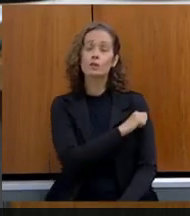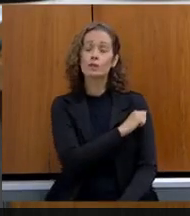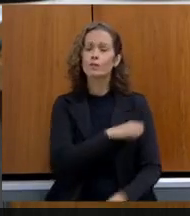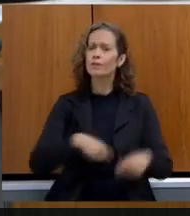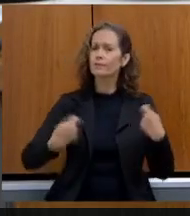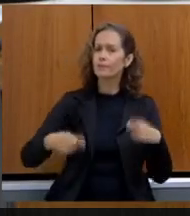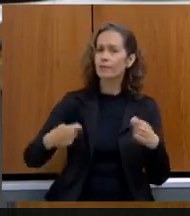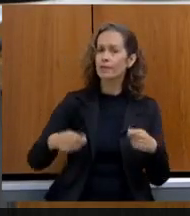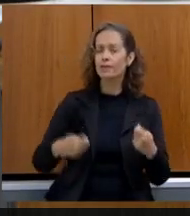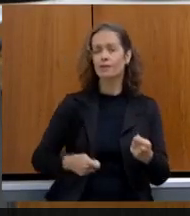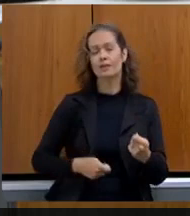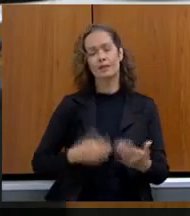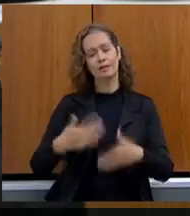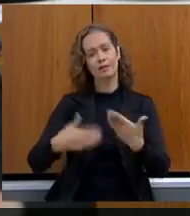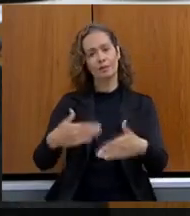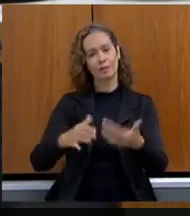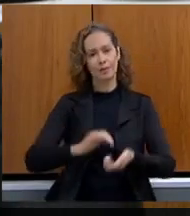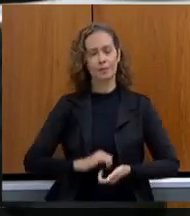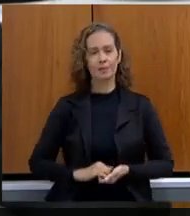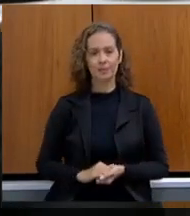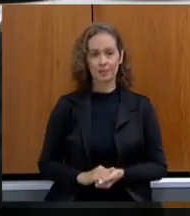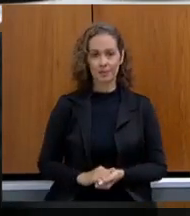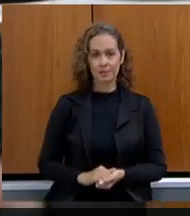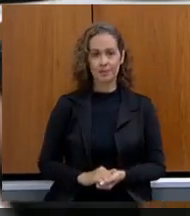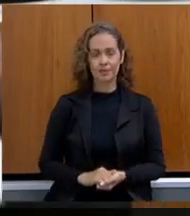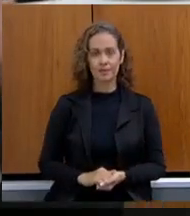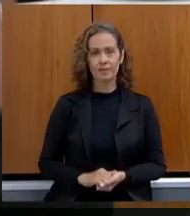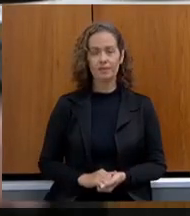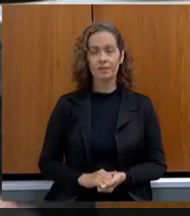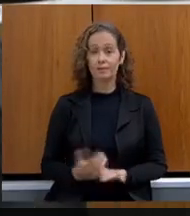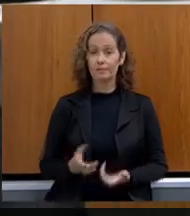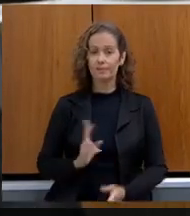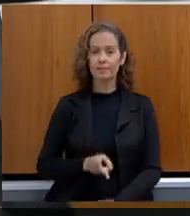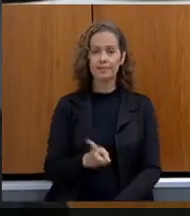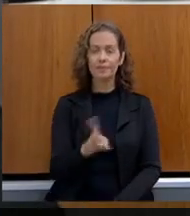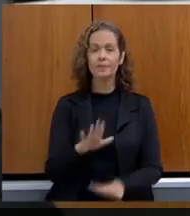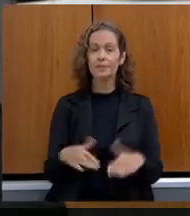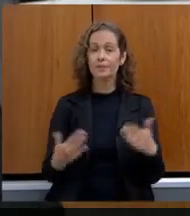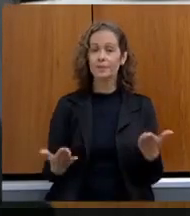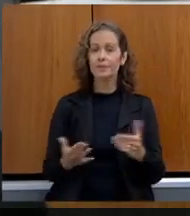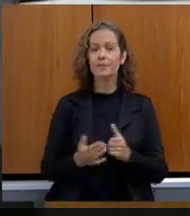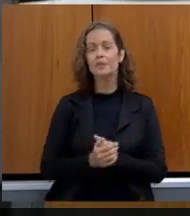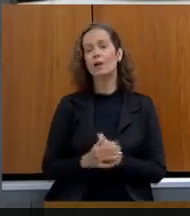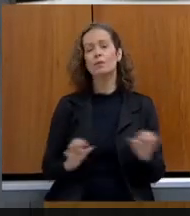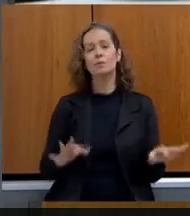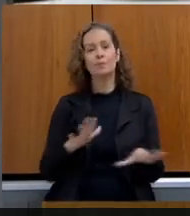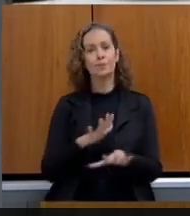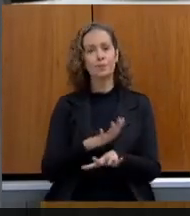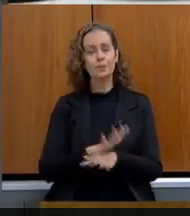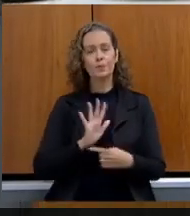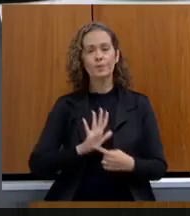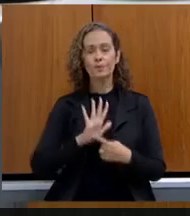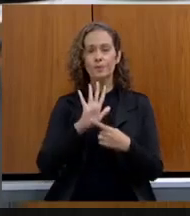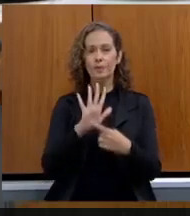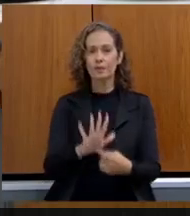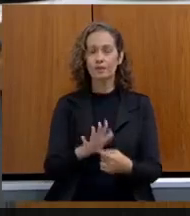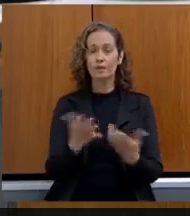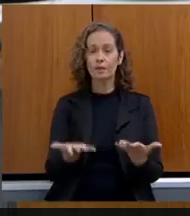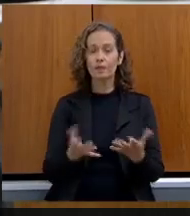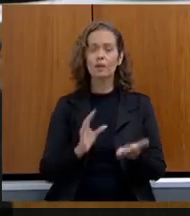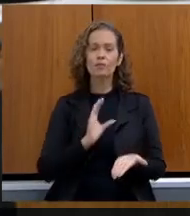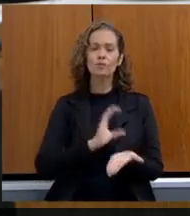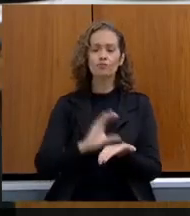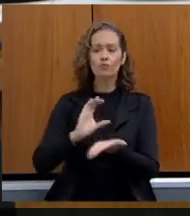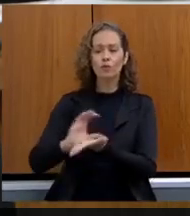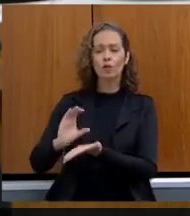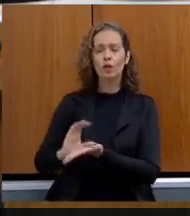precisa para esse processo e seguimos Então como fechamento da apresentação esses recursos